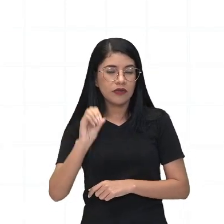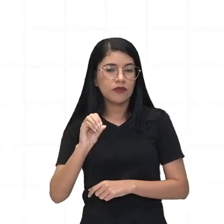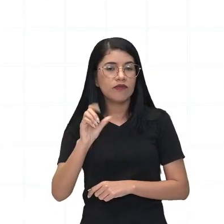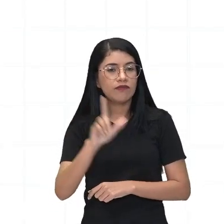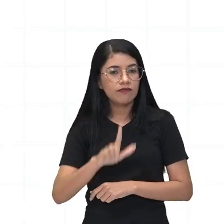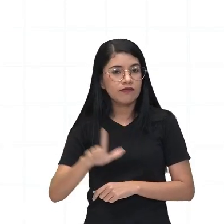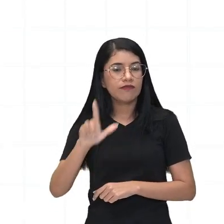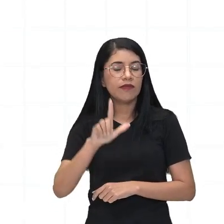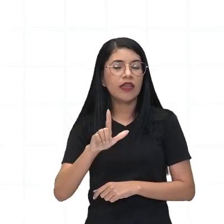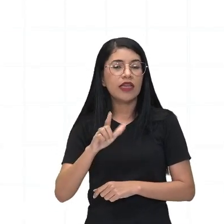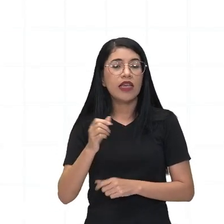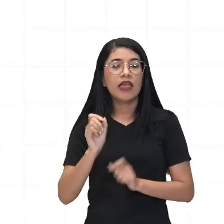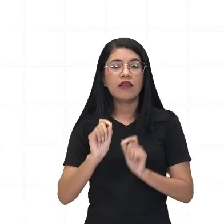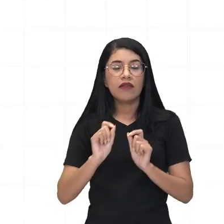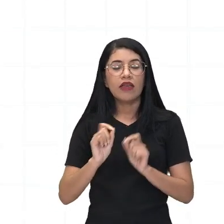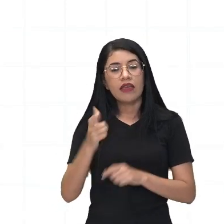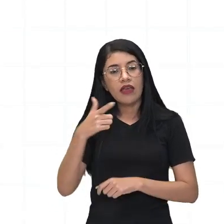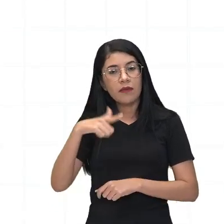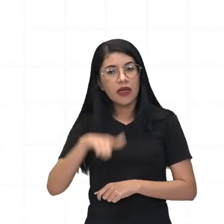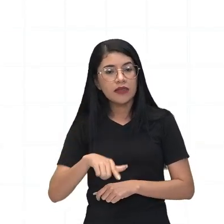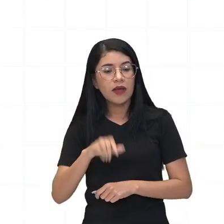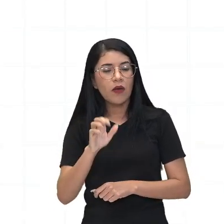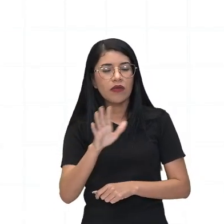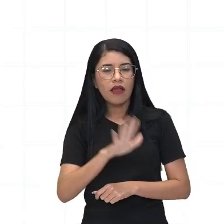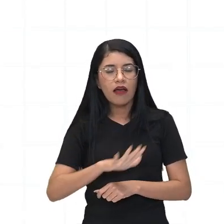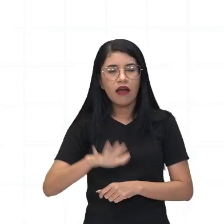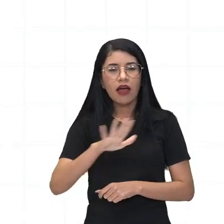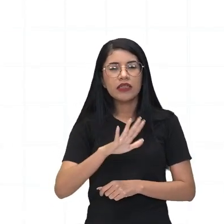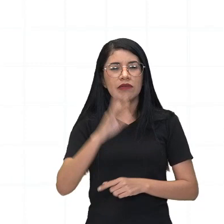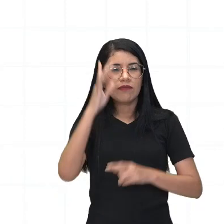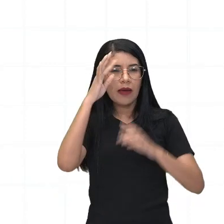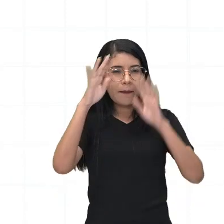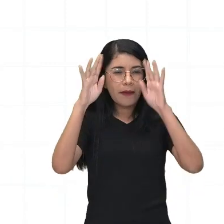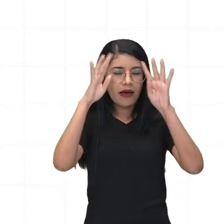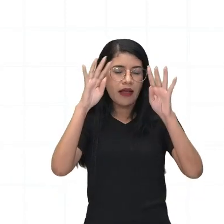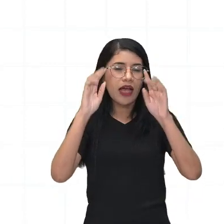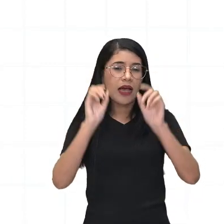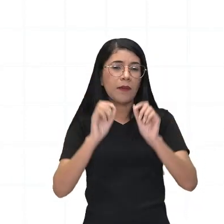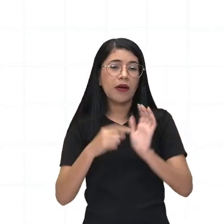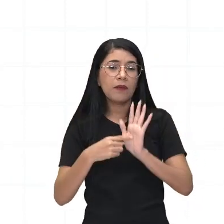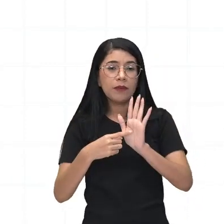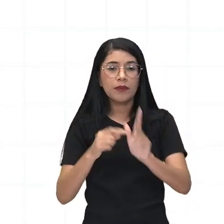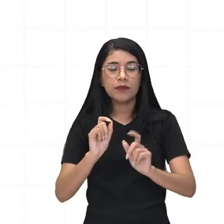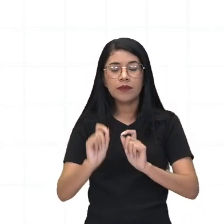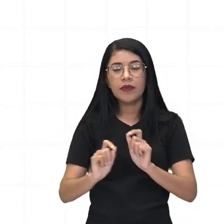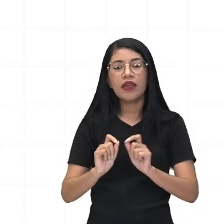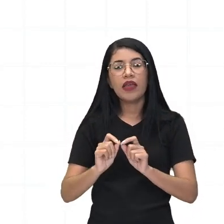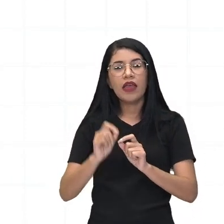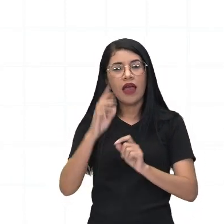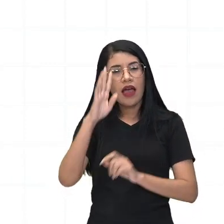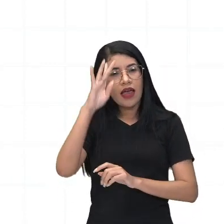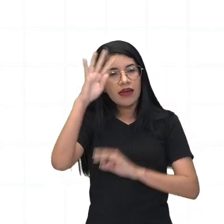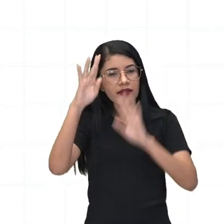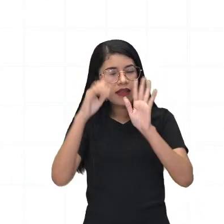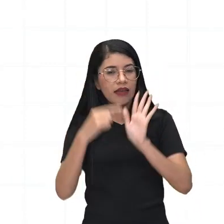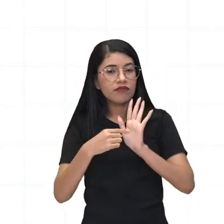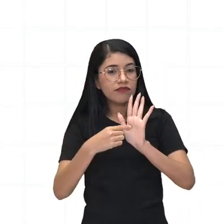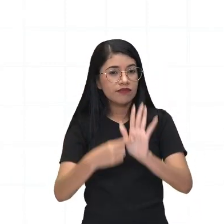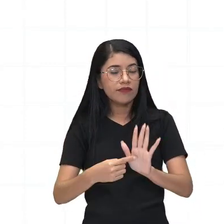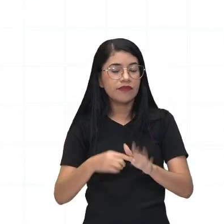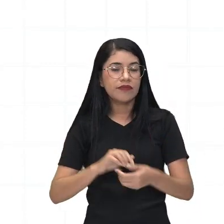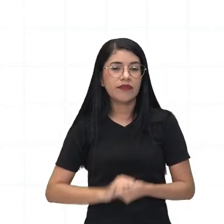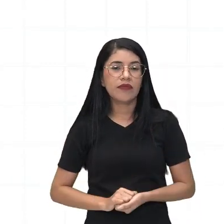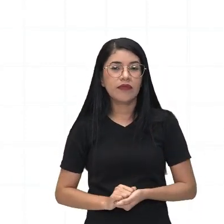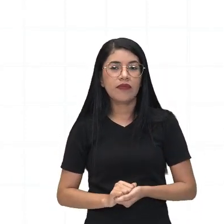que a repetição está mais no campo das ideias e está para enfatizar aquela ideia, ok? Então, por exemplo, quando